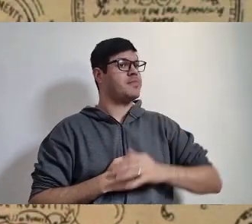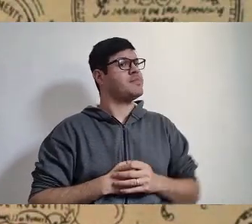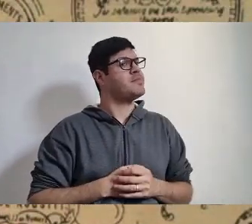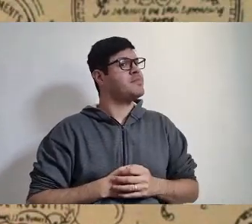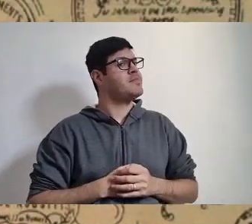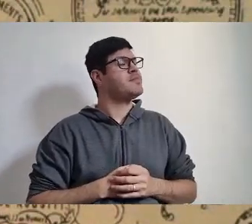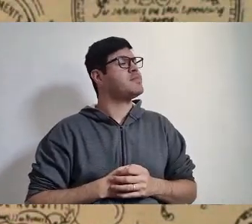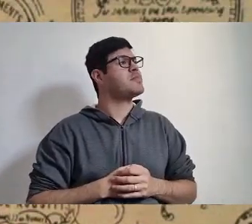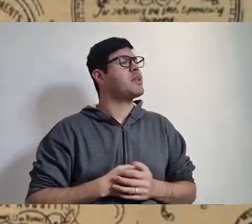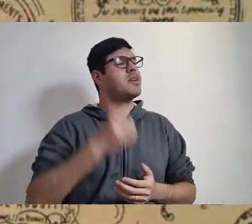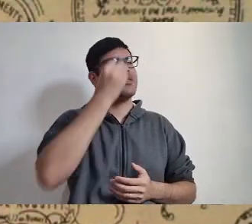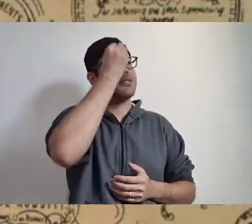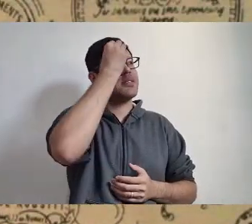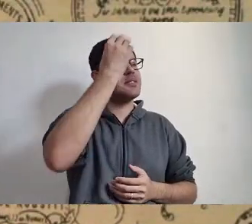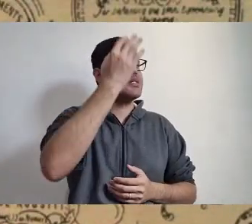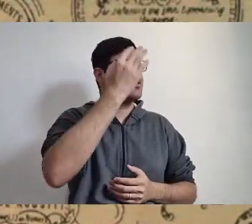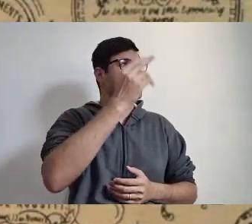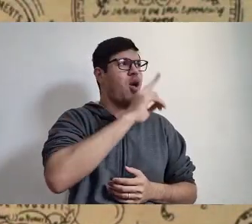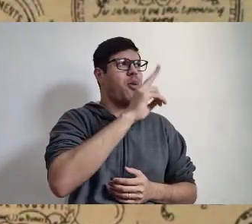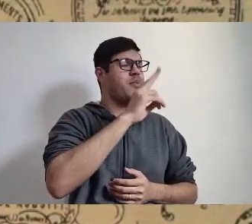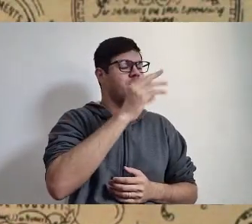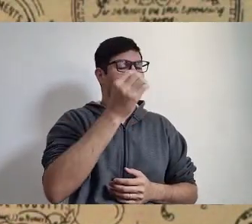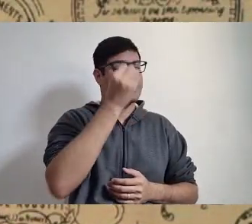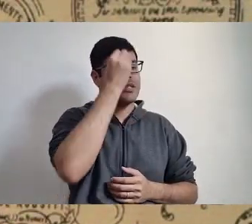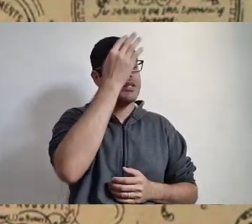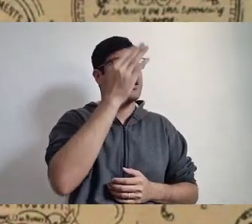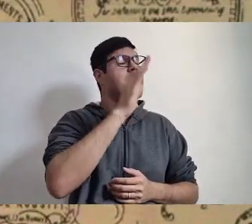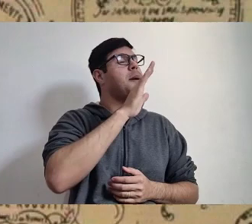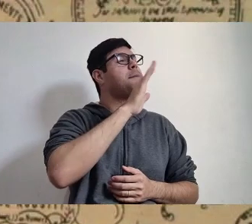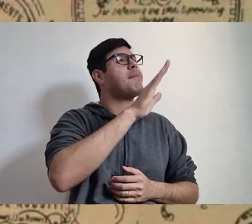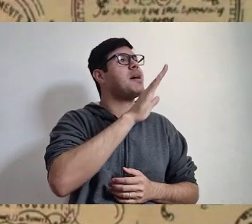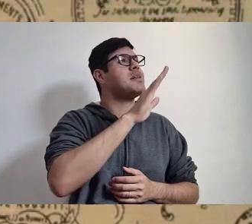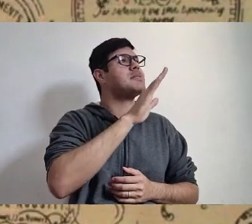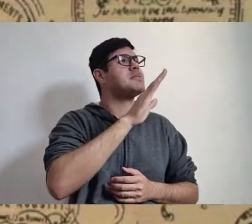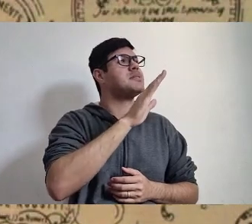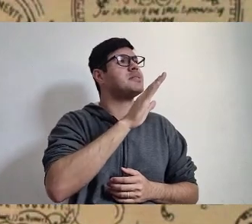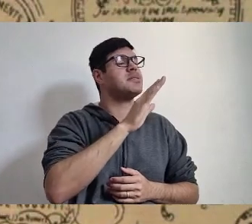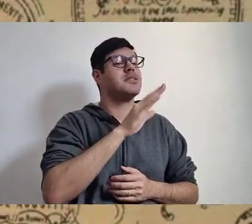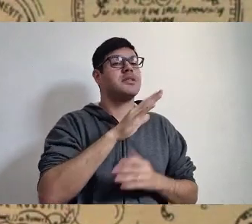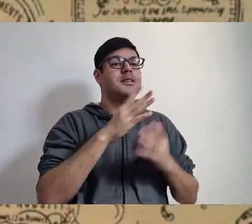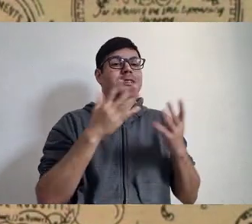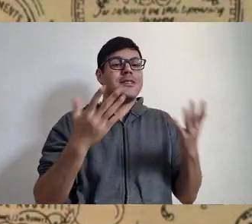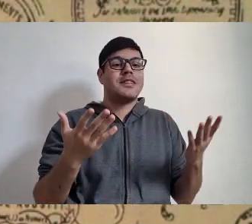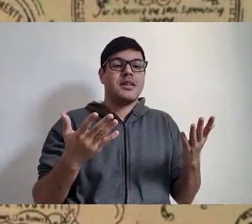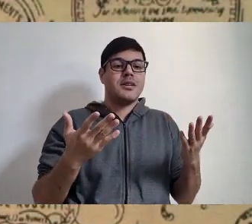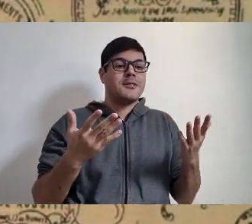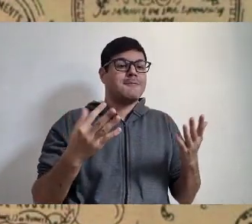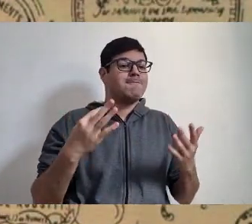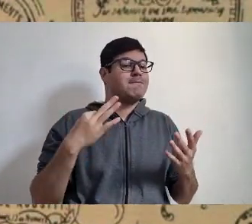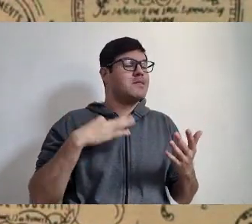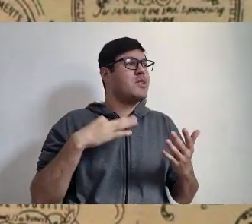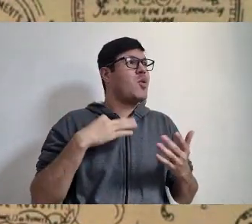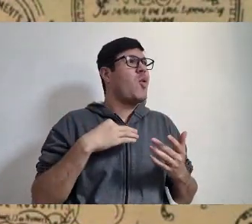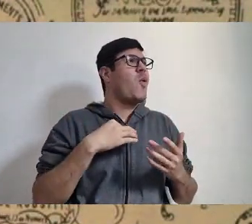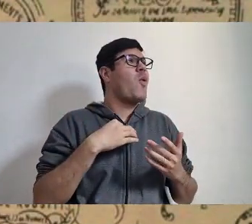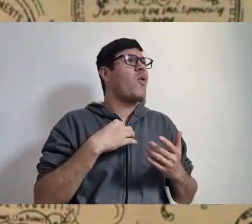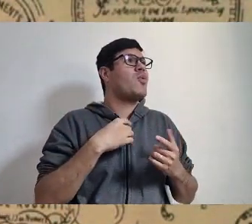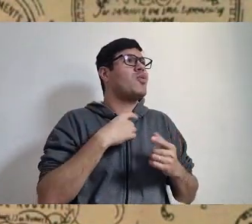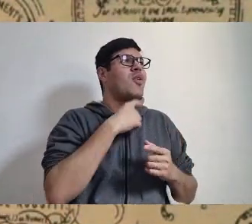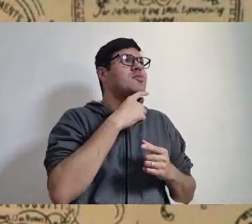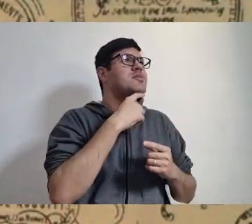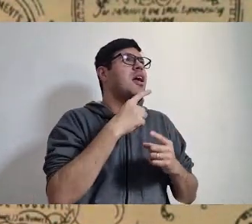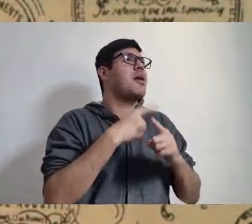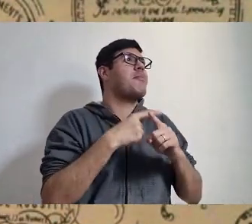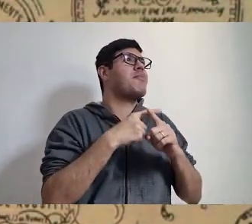que eu não lembro qual é. Mas isso aí sempre foi assim. Exato. E assim, a conta nunca vai fechar na Santa Casa, porque o repasse do SUS é esse. O